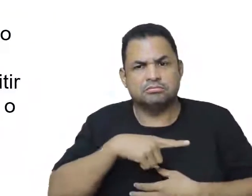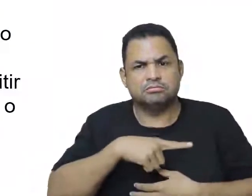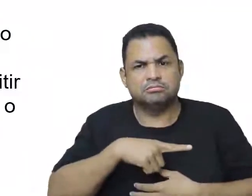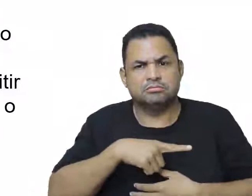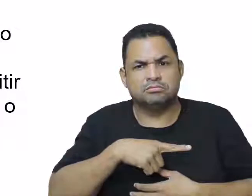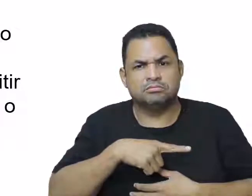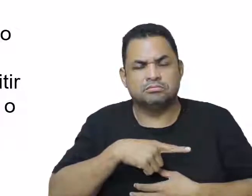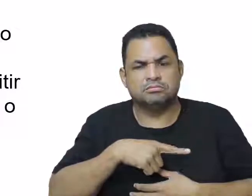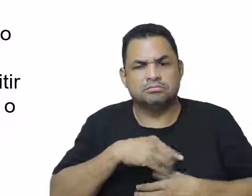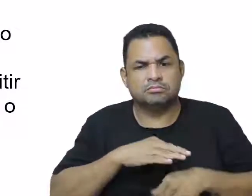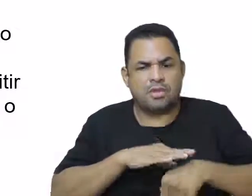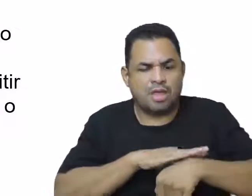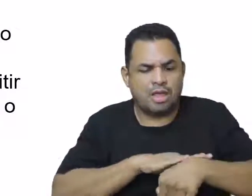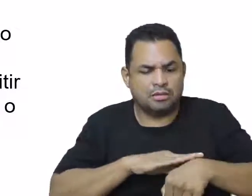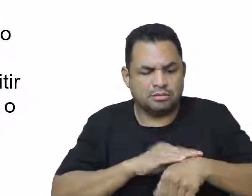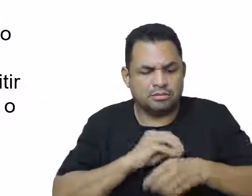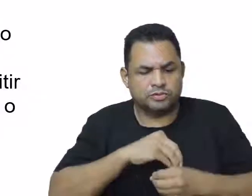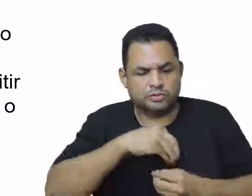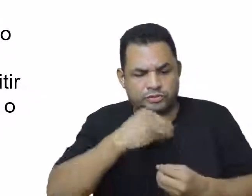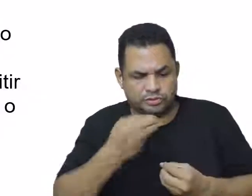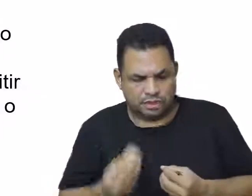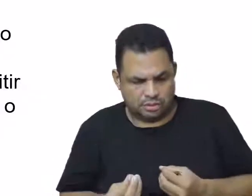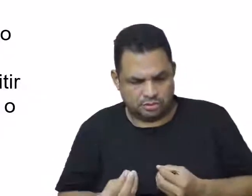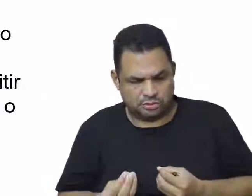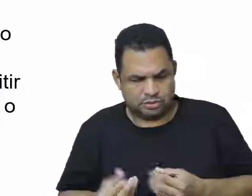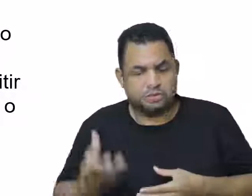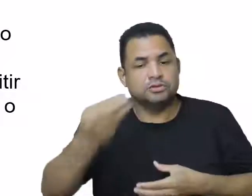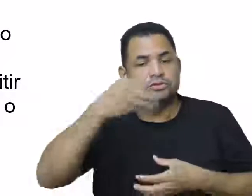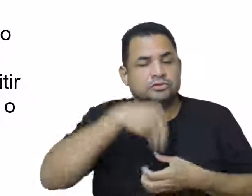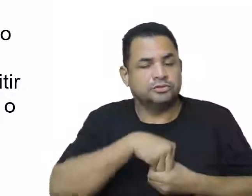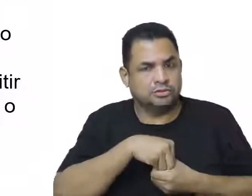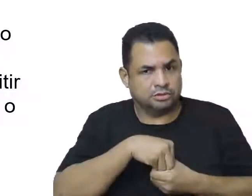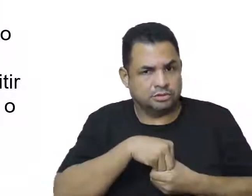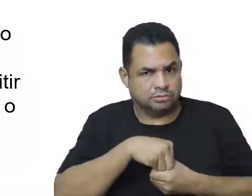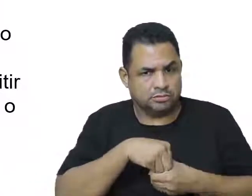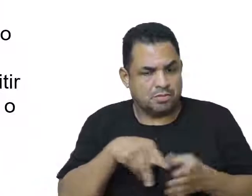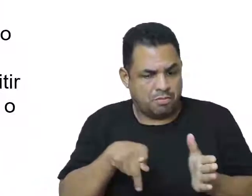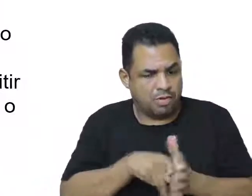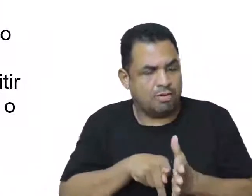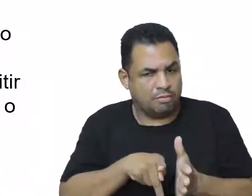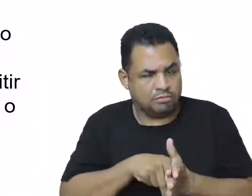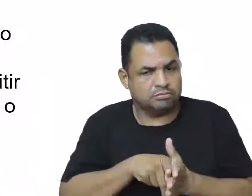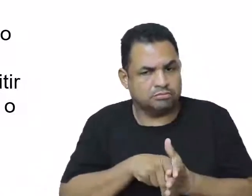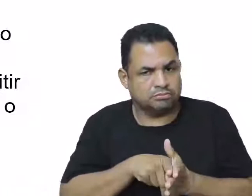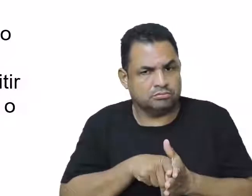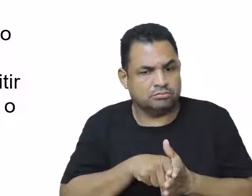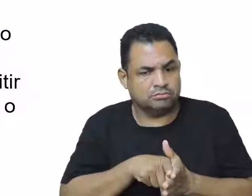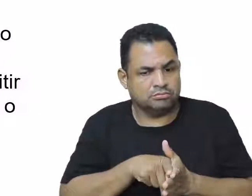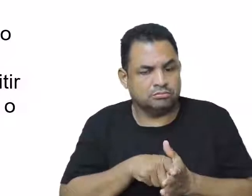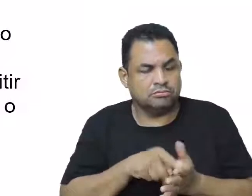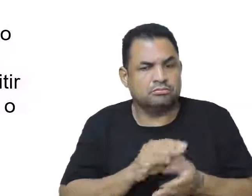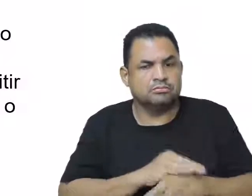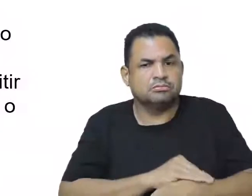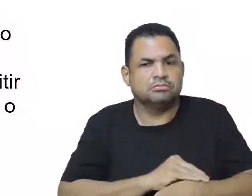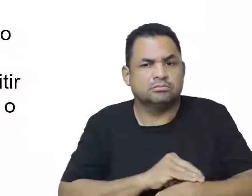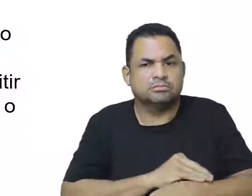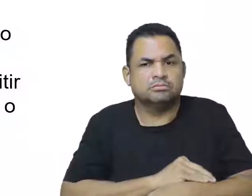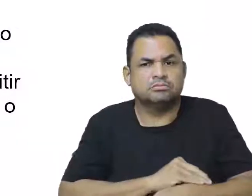o tecido de fora e o tecido de dentro dele, entendeu? Esses tecidos